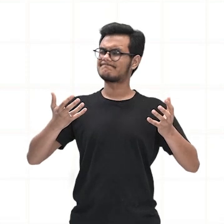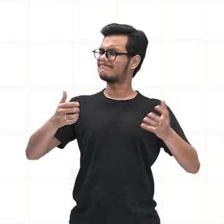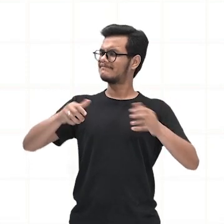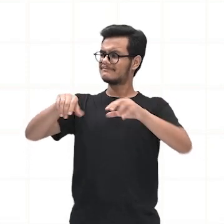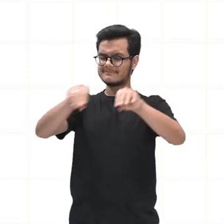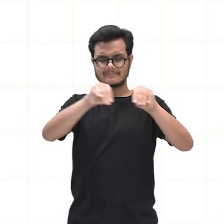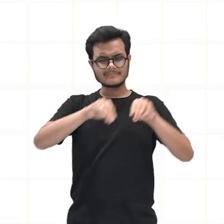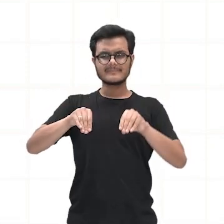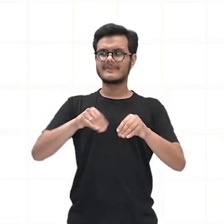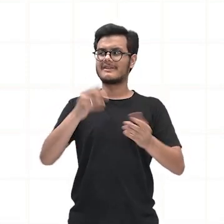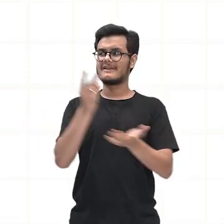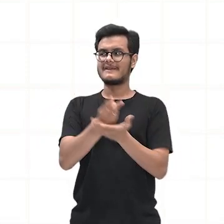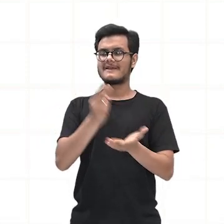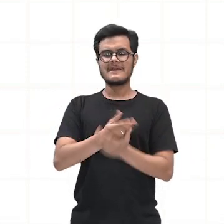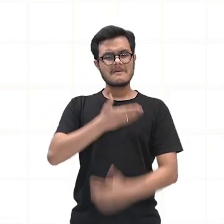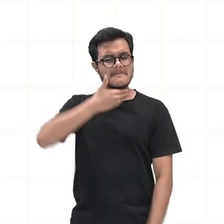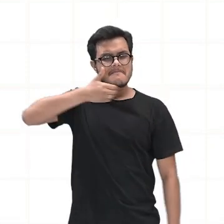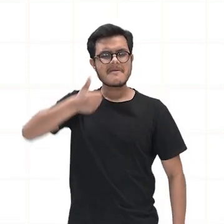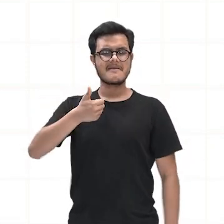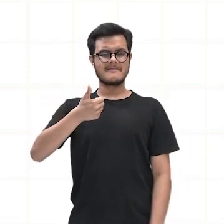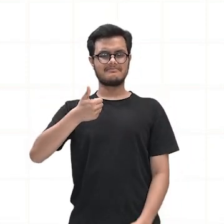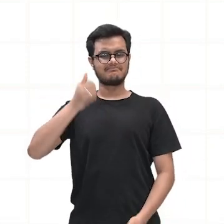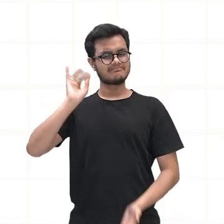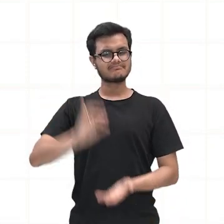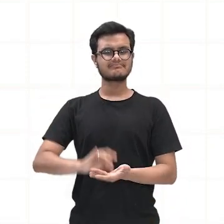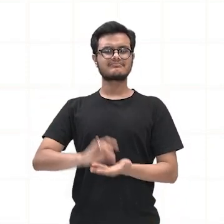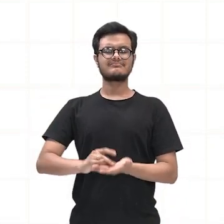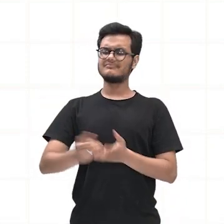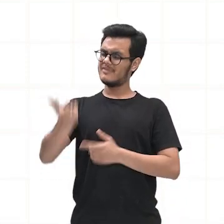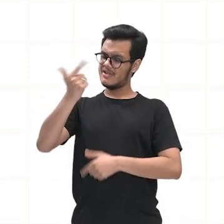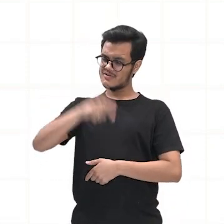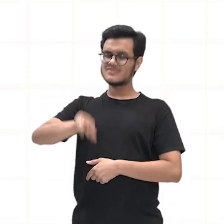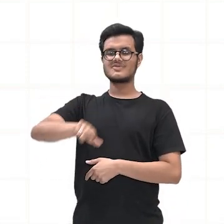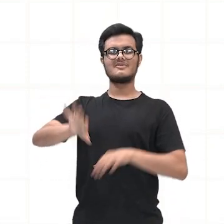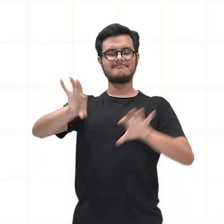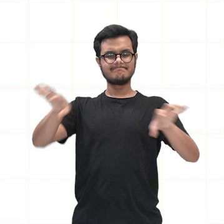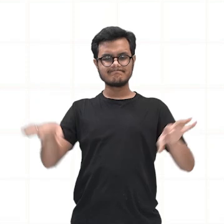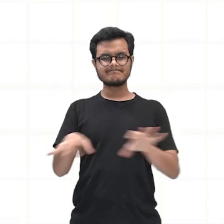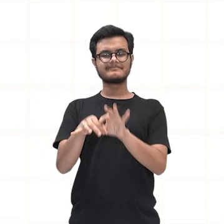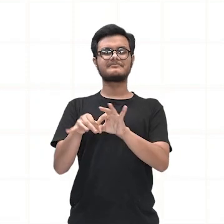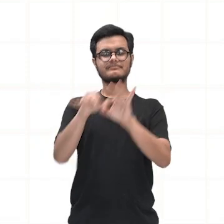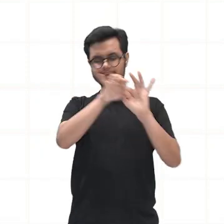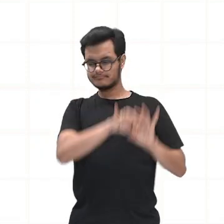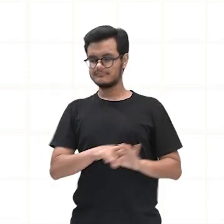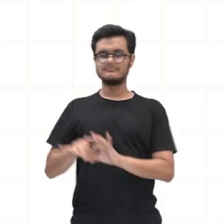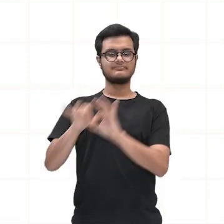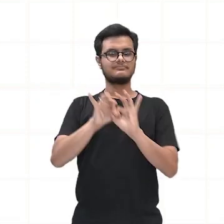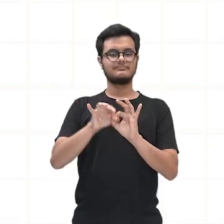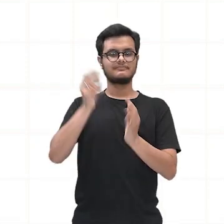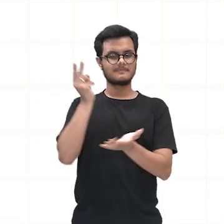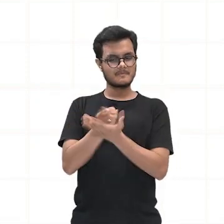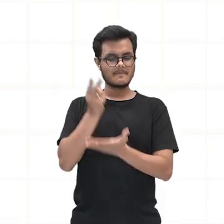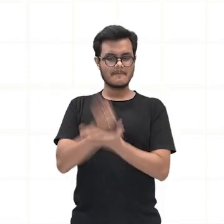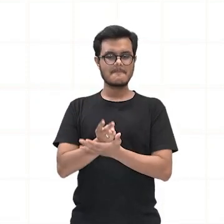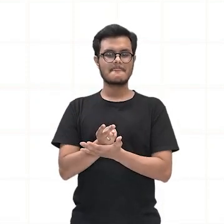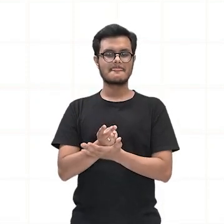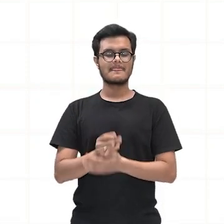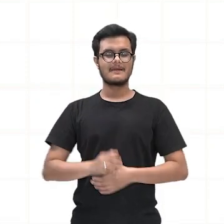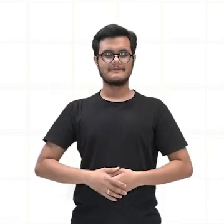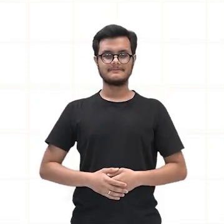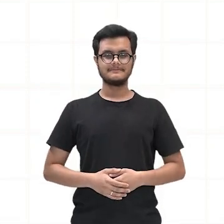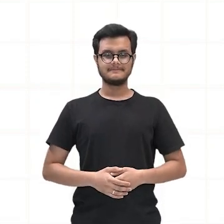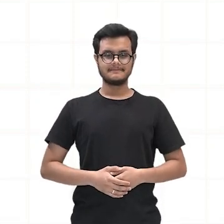terras que foram invadidas e reestabelecer aí o Império Bizantino, tentando se aproximar ao que era o Império Romano,